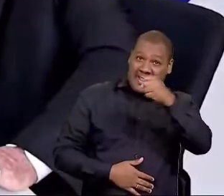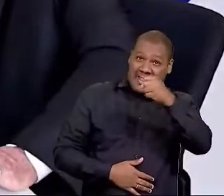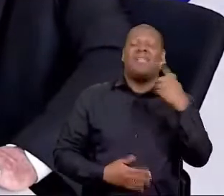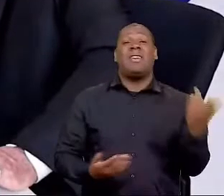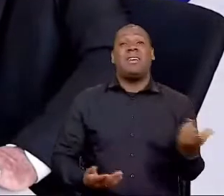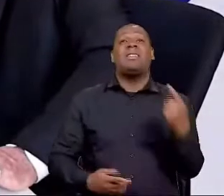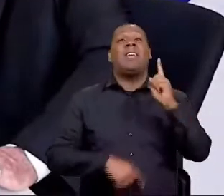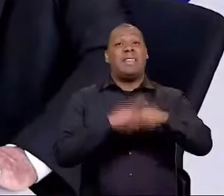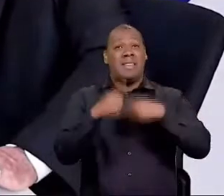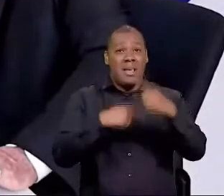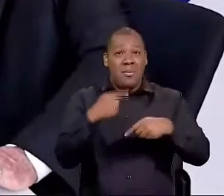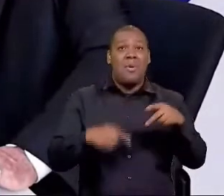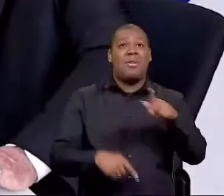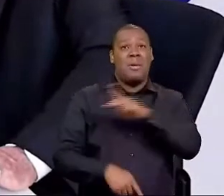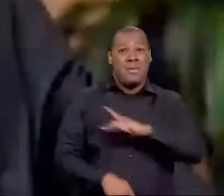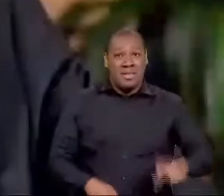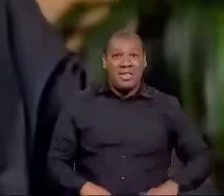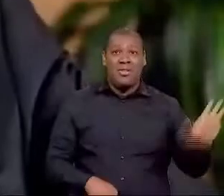desenrola foi muito bom, né?